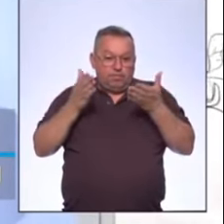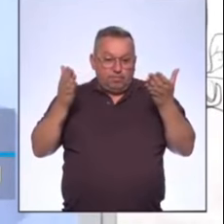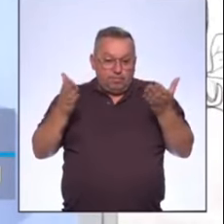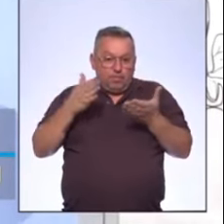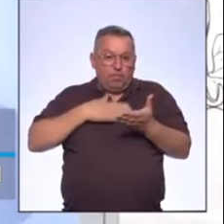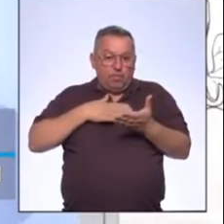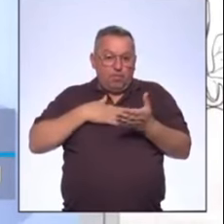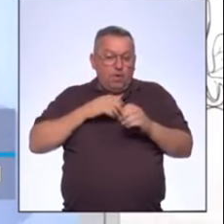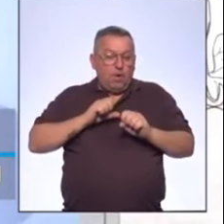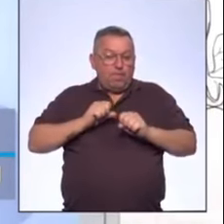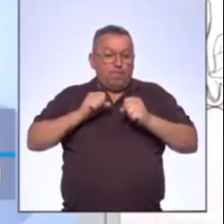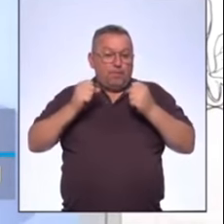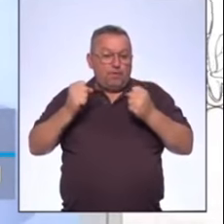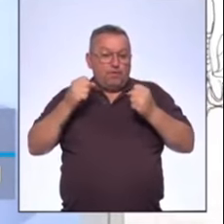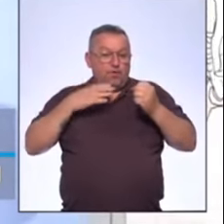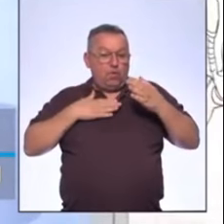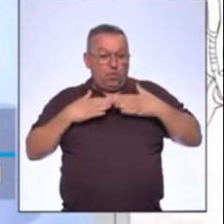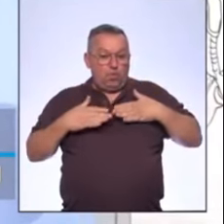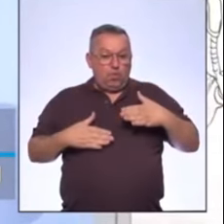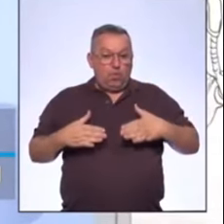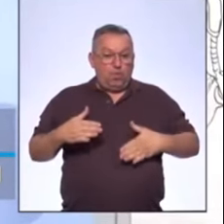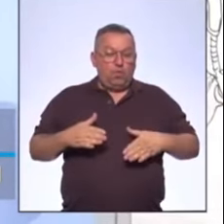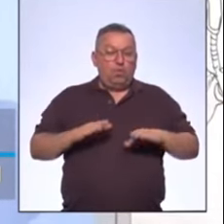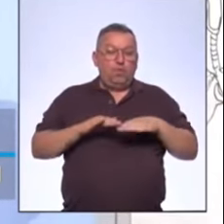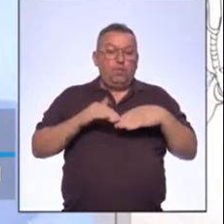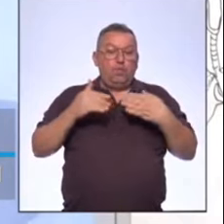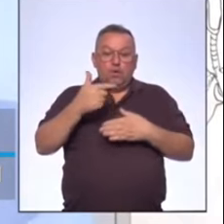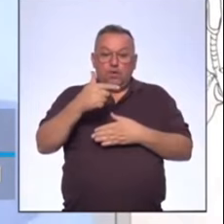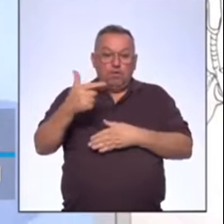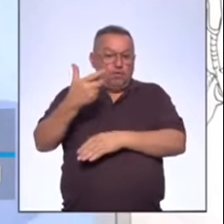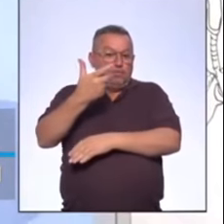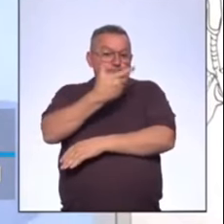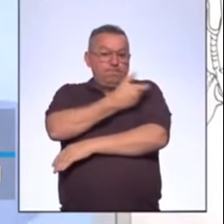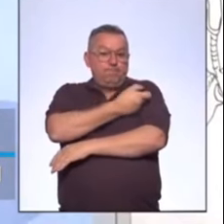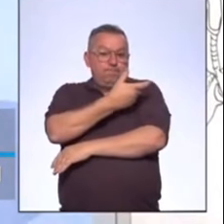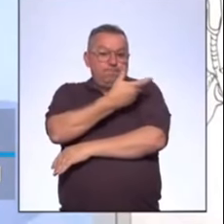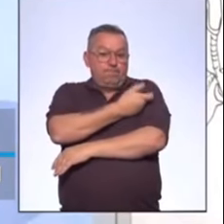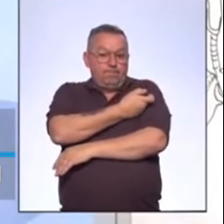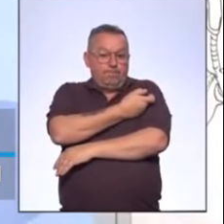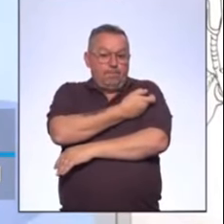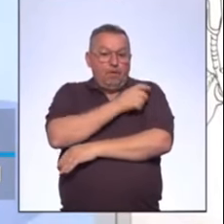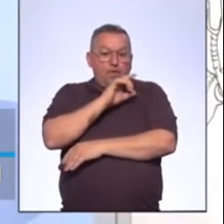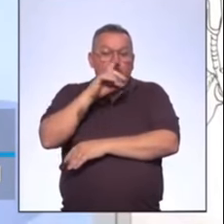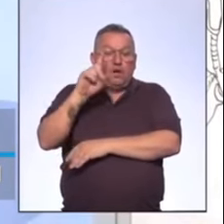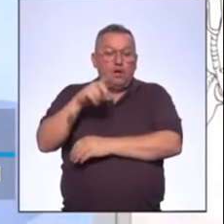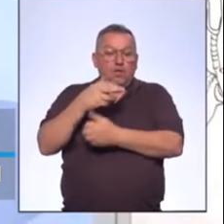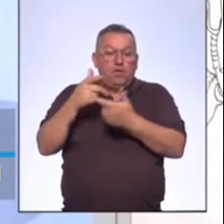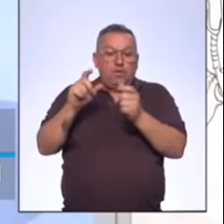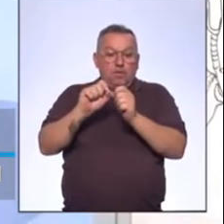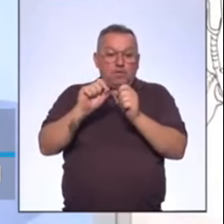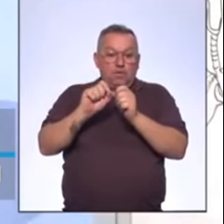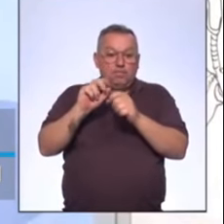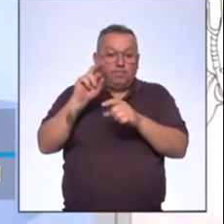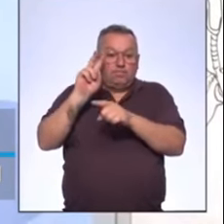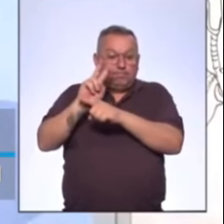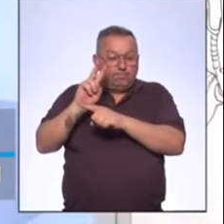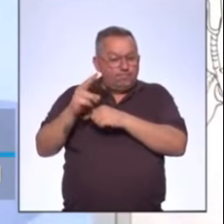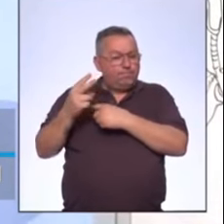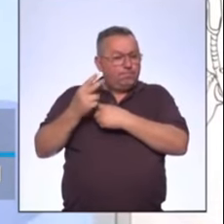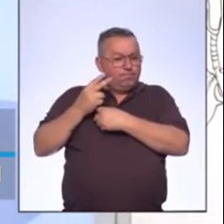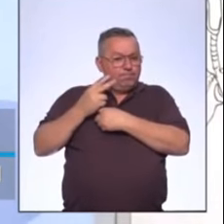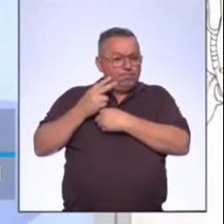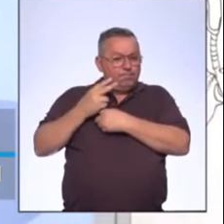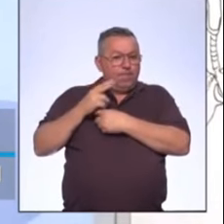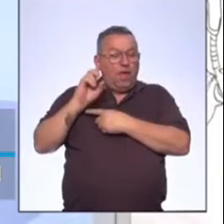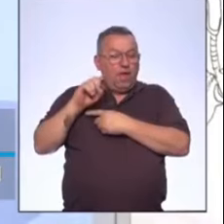sistema imunológico para proteger o meu corpo. Enquanto eu não tenho vacina, só tem uma coisa que eu posso fazer: me prevenir. É o caso